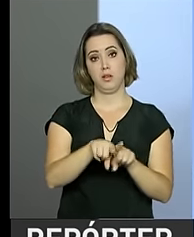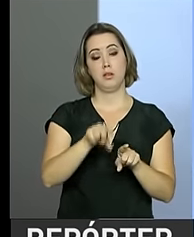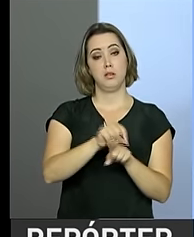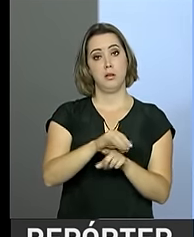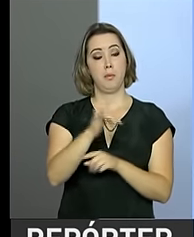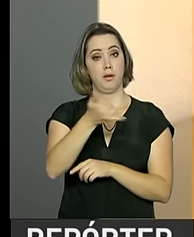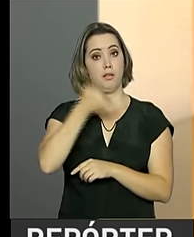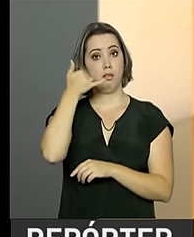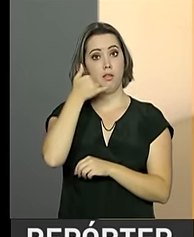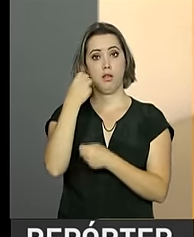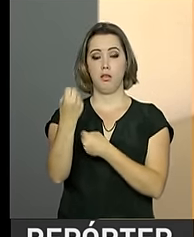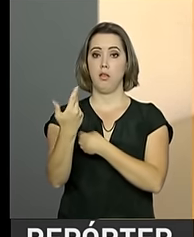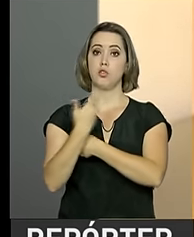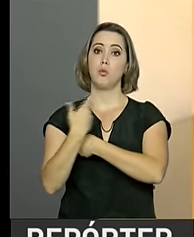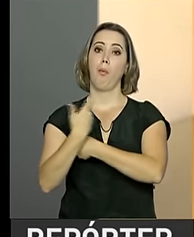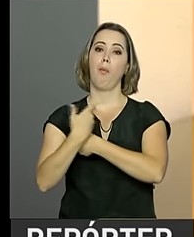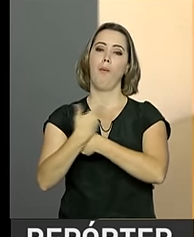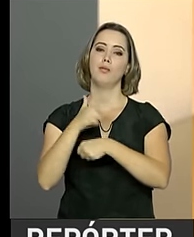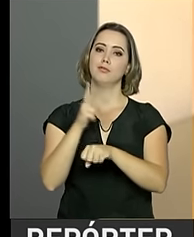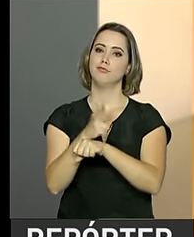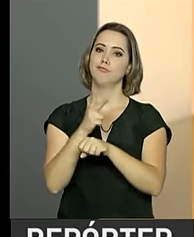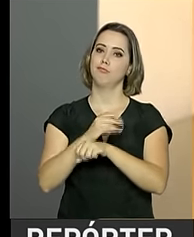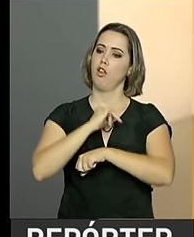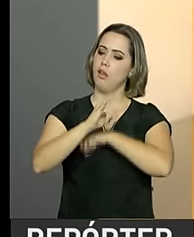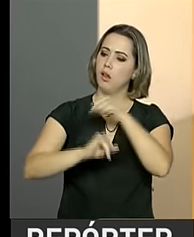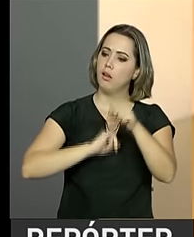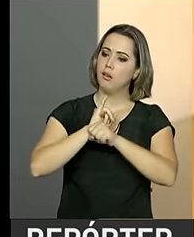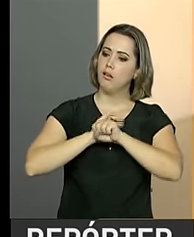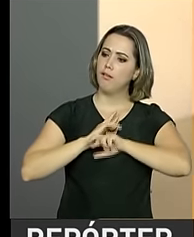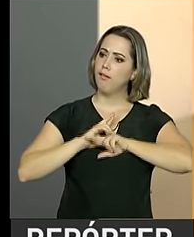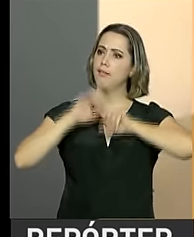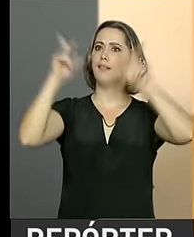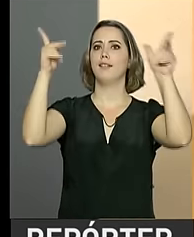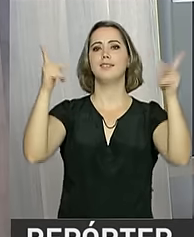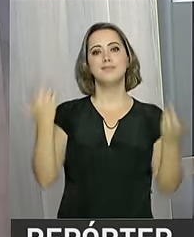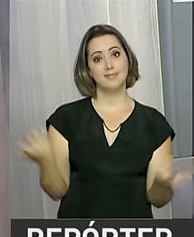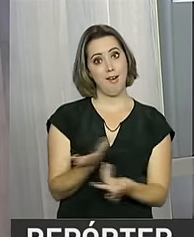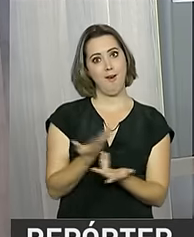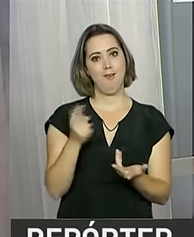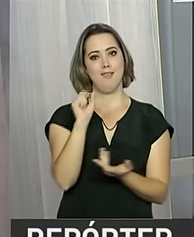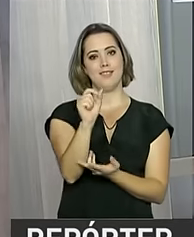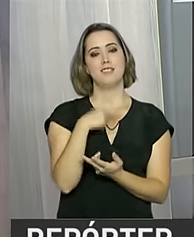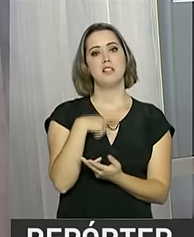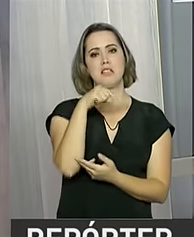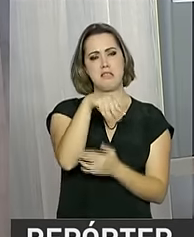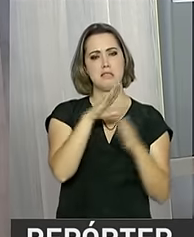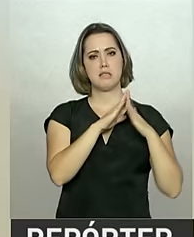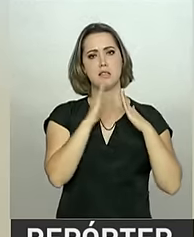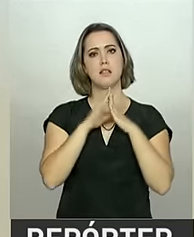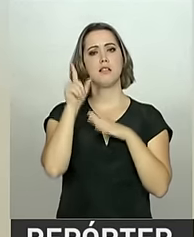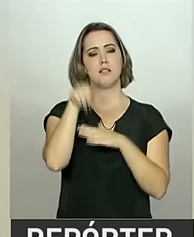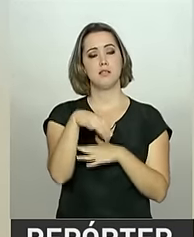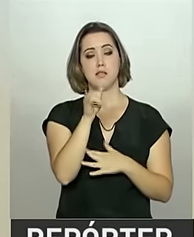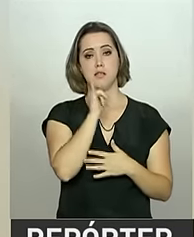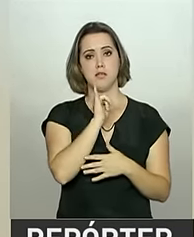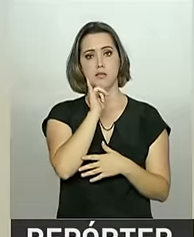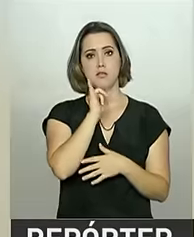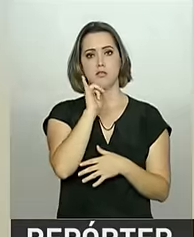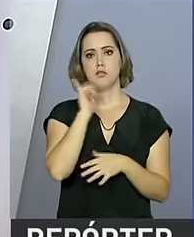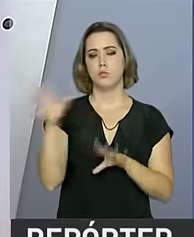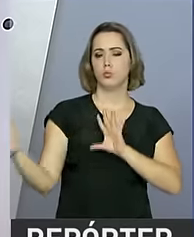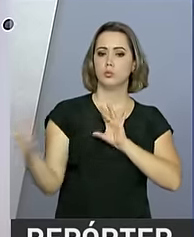conectou o mundo e o desafio agora é integrar as tecnologias essa casa é um exemplo de como a